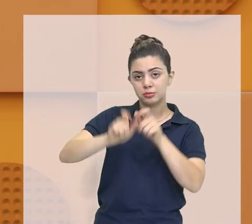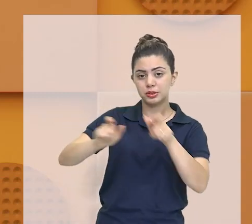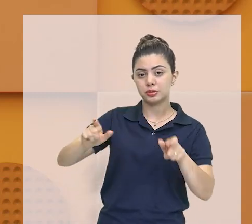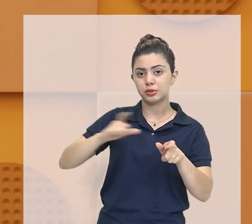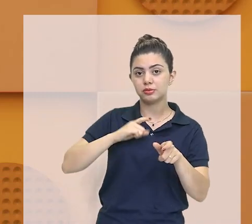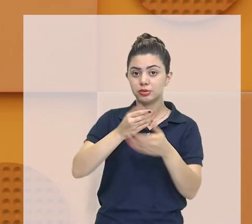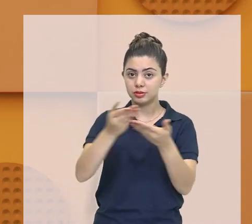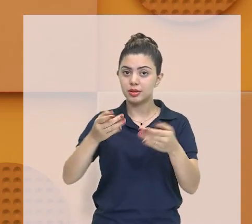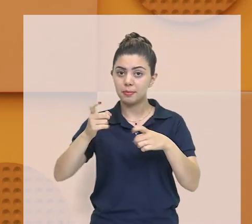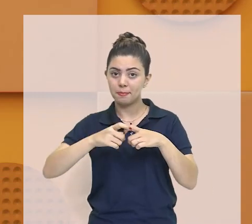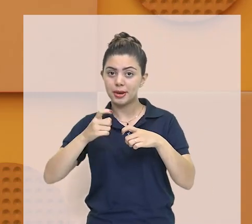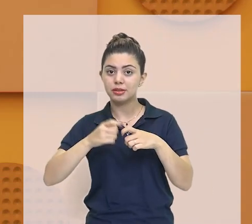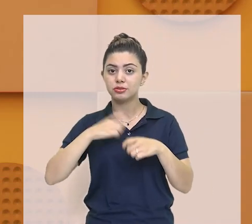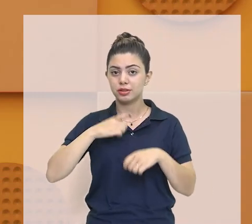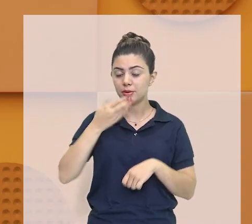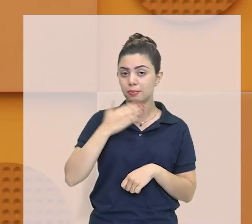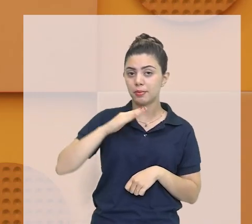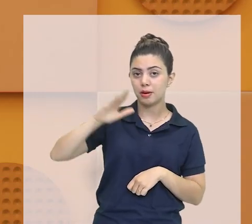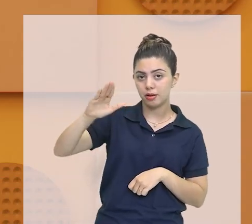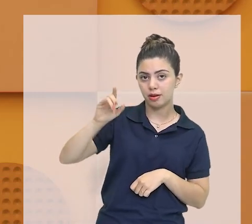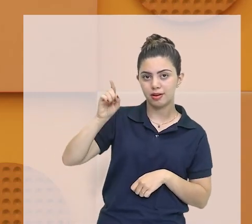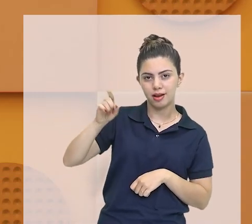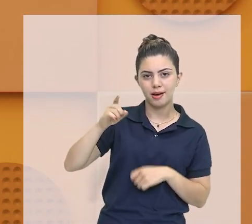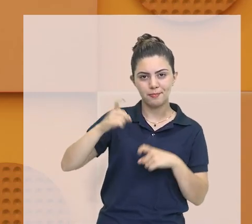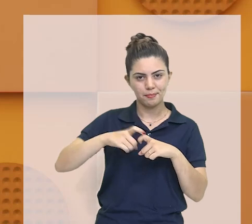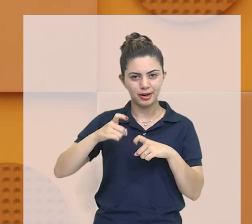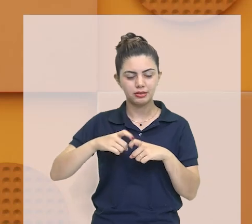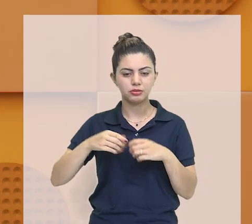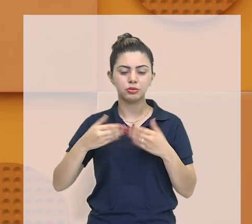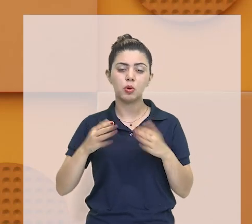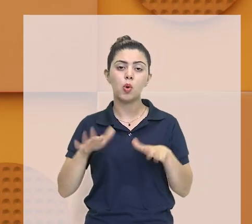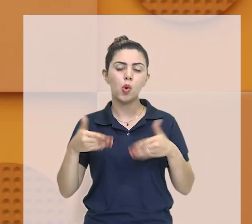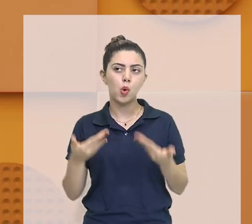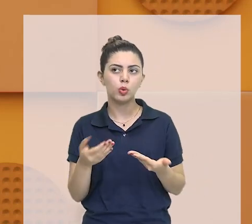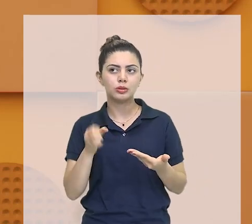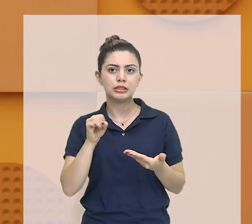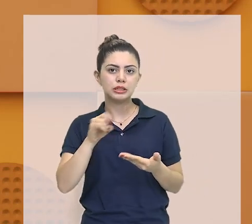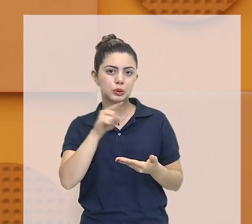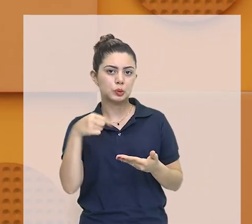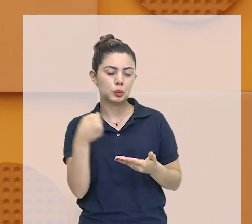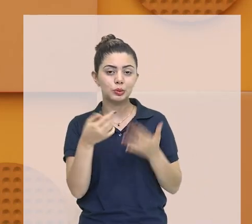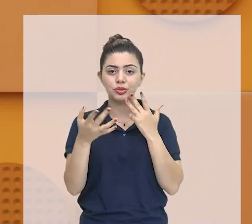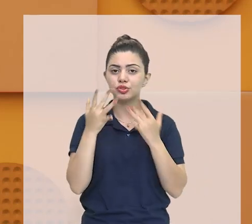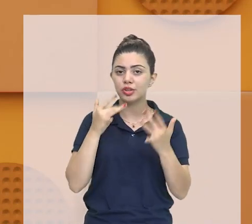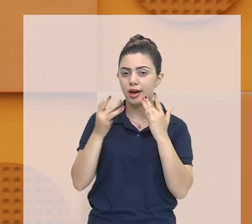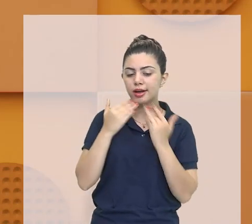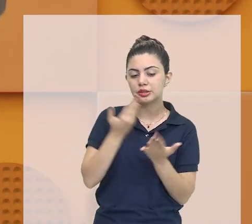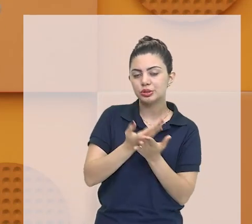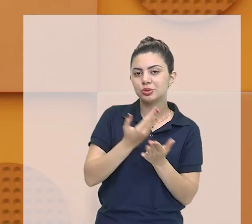juramento de Hipócrates, os médicos ainda hoje, não é mesmo? Ou se a gente estuda teatro, ainda temos,